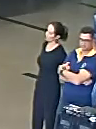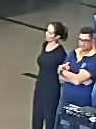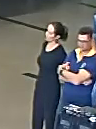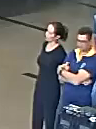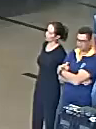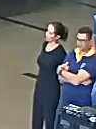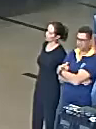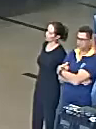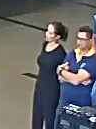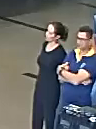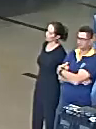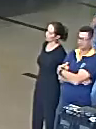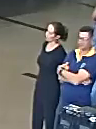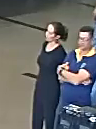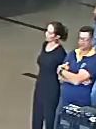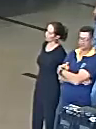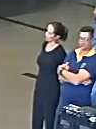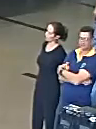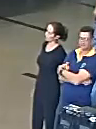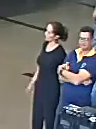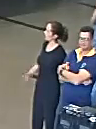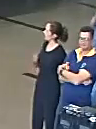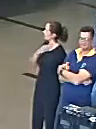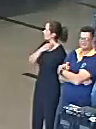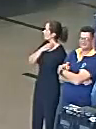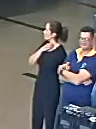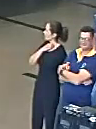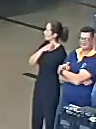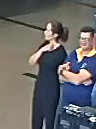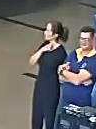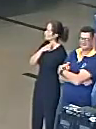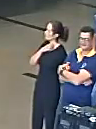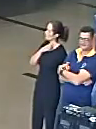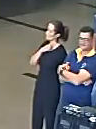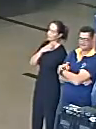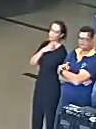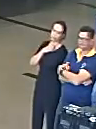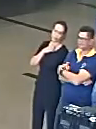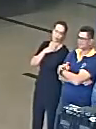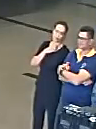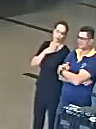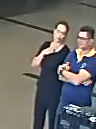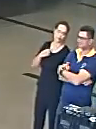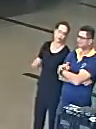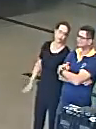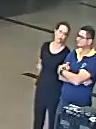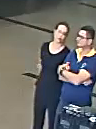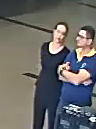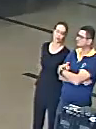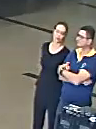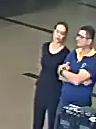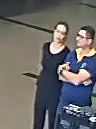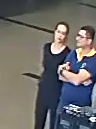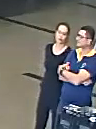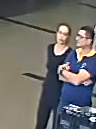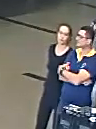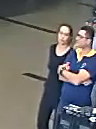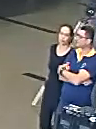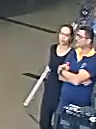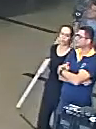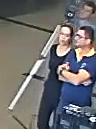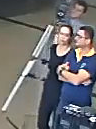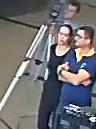secretaria para concluir Dona porém continua aí toda terça-feira porque acredito precisamos